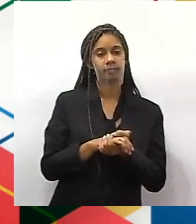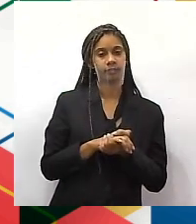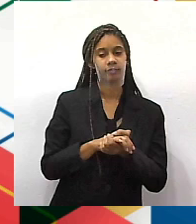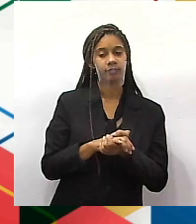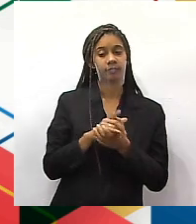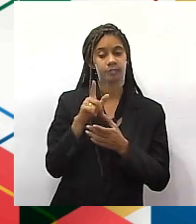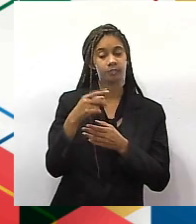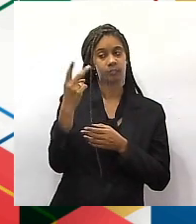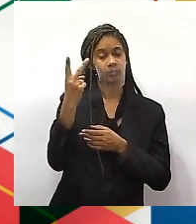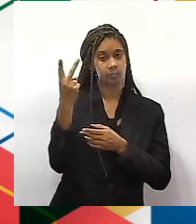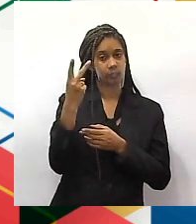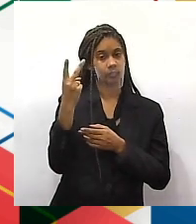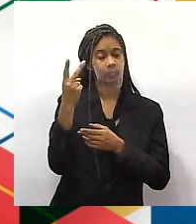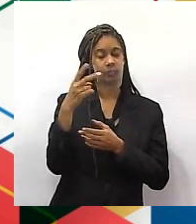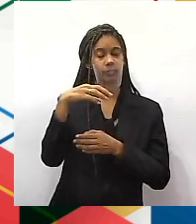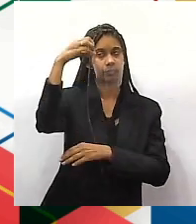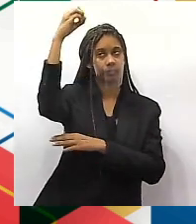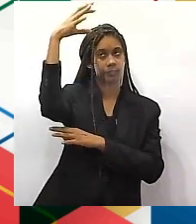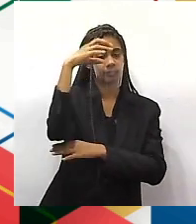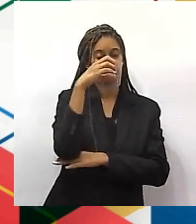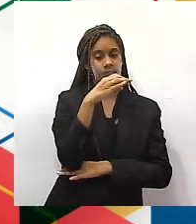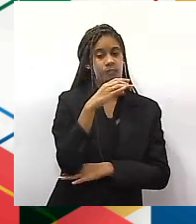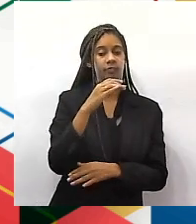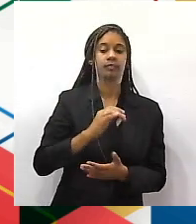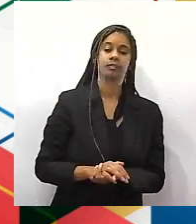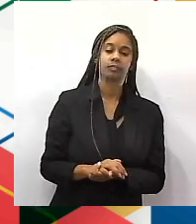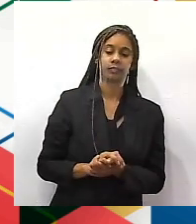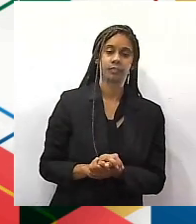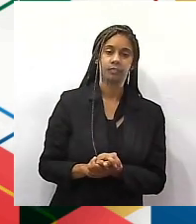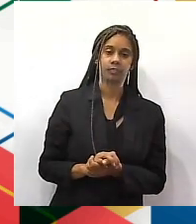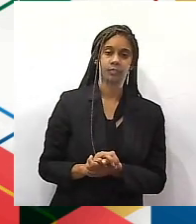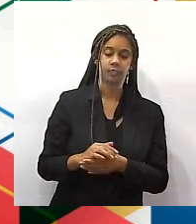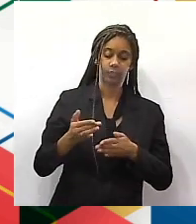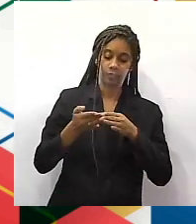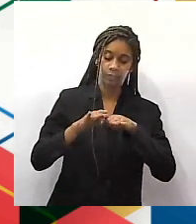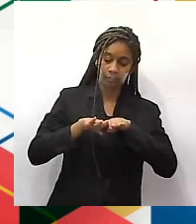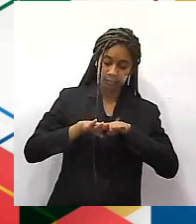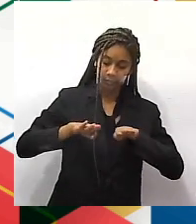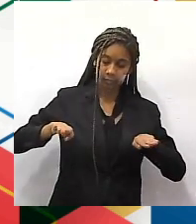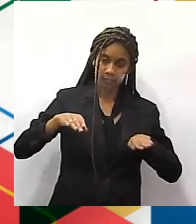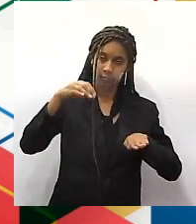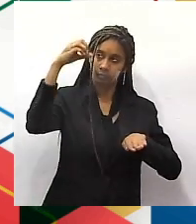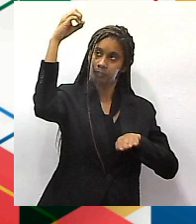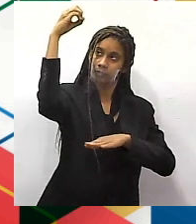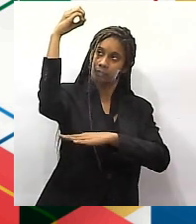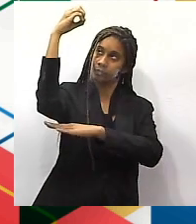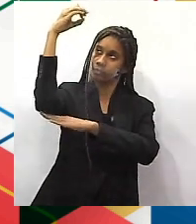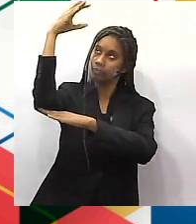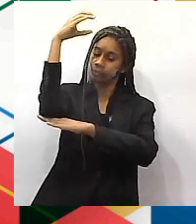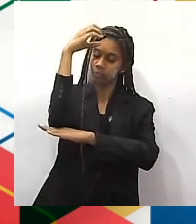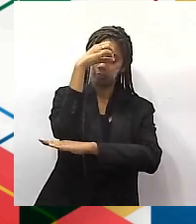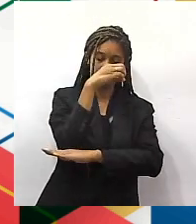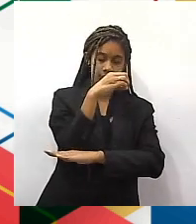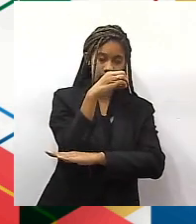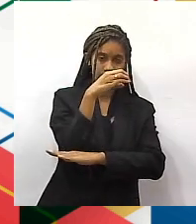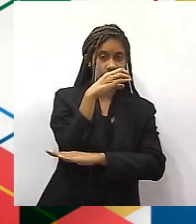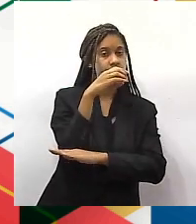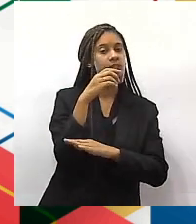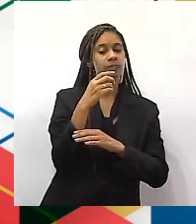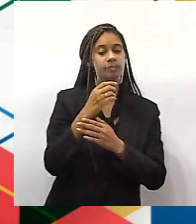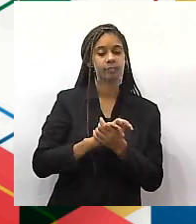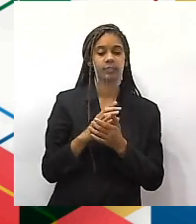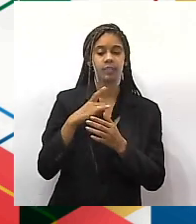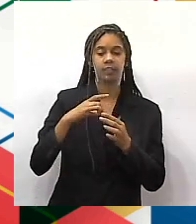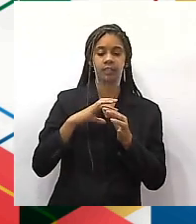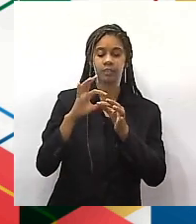São paralelos, dois postes são perpendiculares ao solo, estão a uma distância de 4 metros um do outro, está aqui,